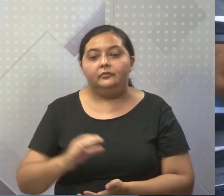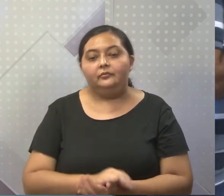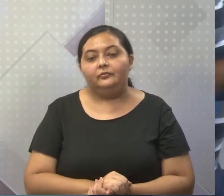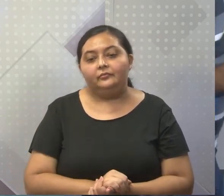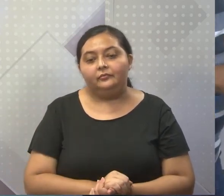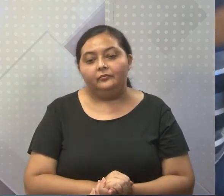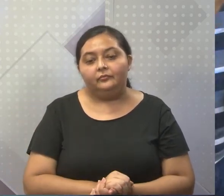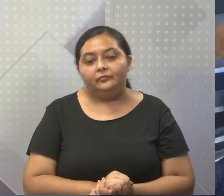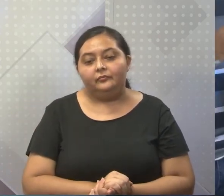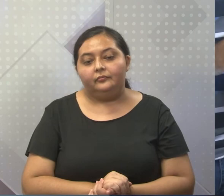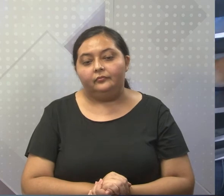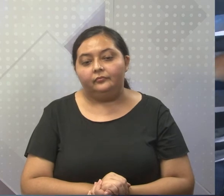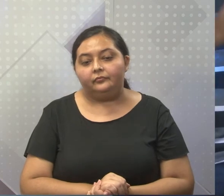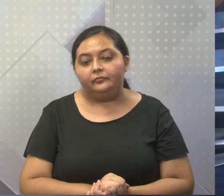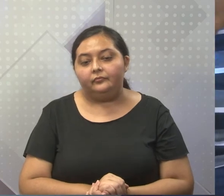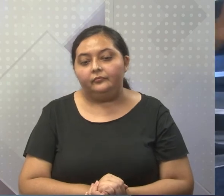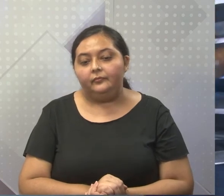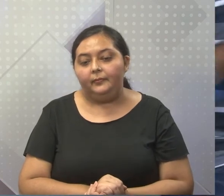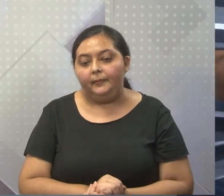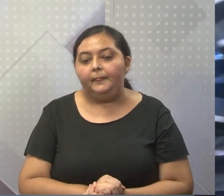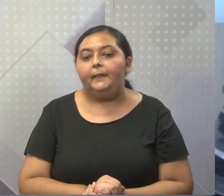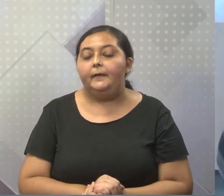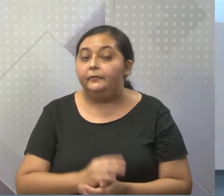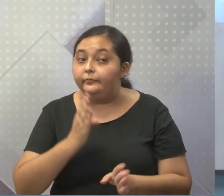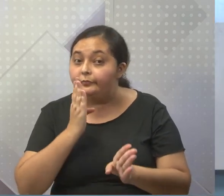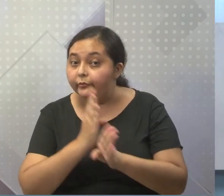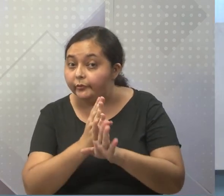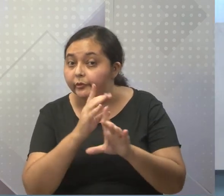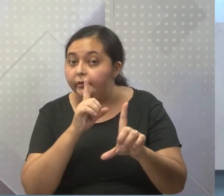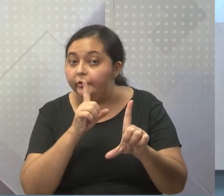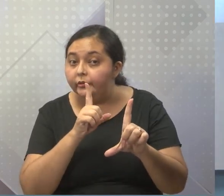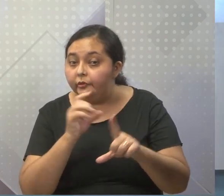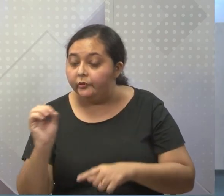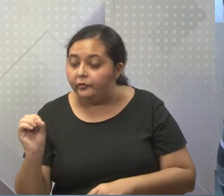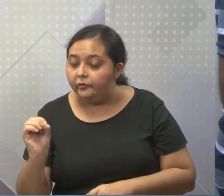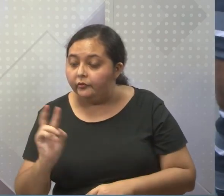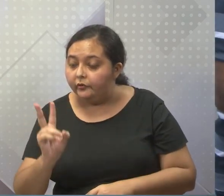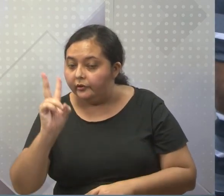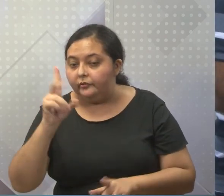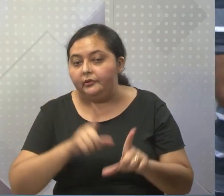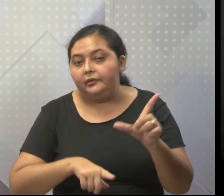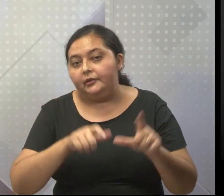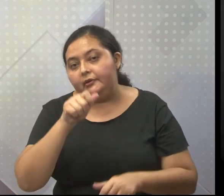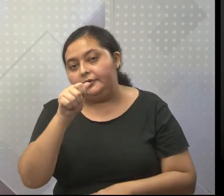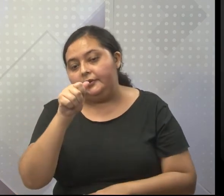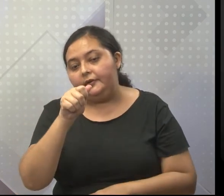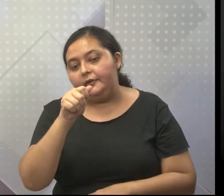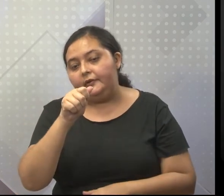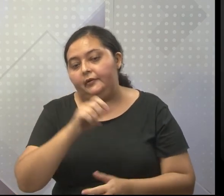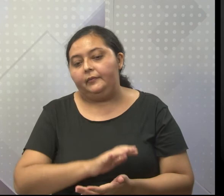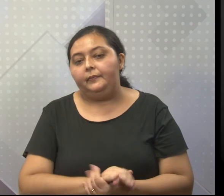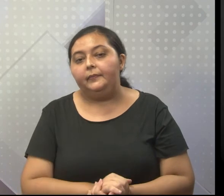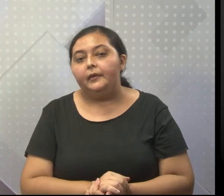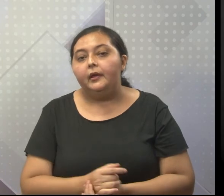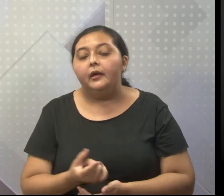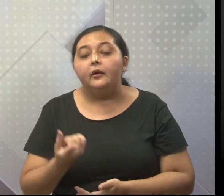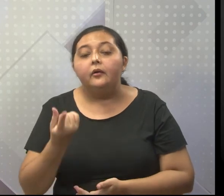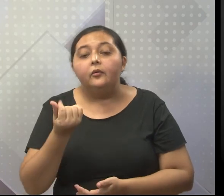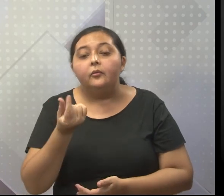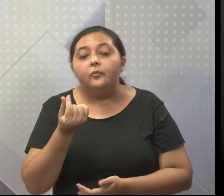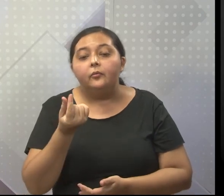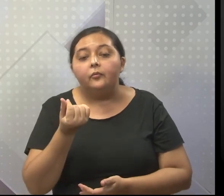R$ 42,50. Encontrei o valor da letra A. Será que tem mais alguma coisinha? Vamos lá olhar. Qual é o preço do